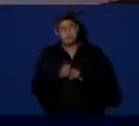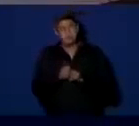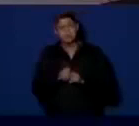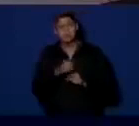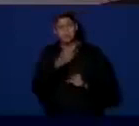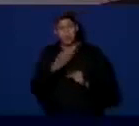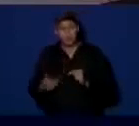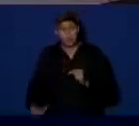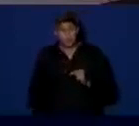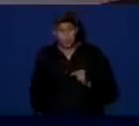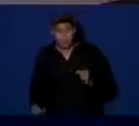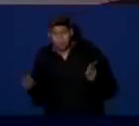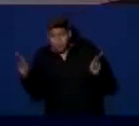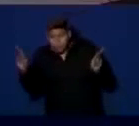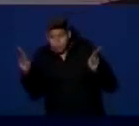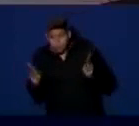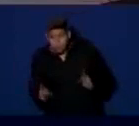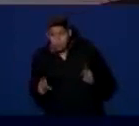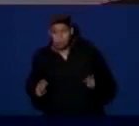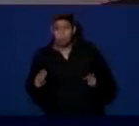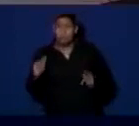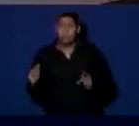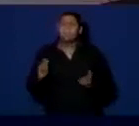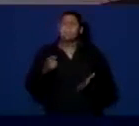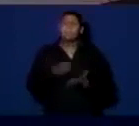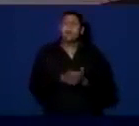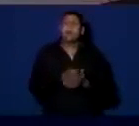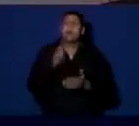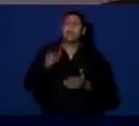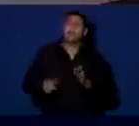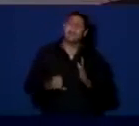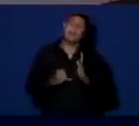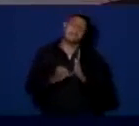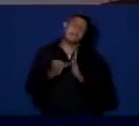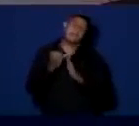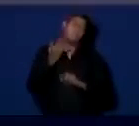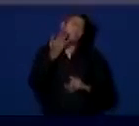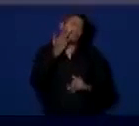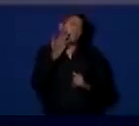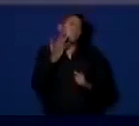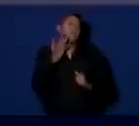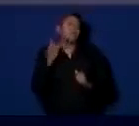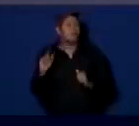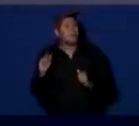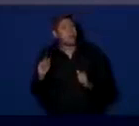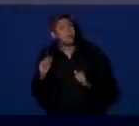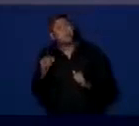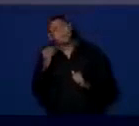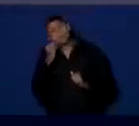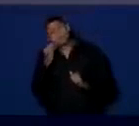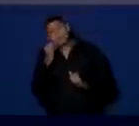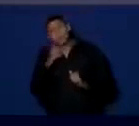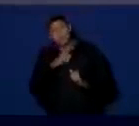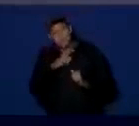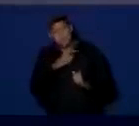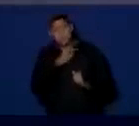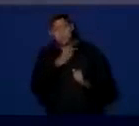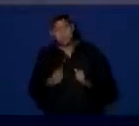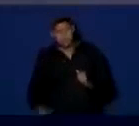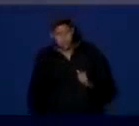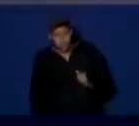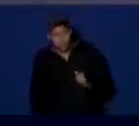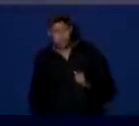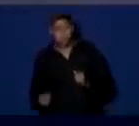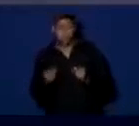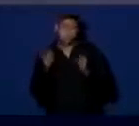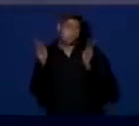Em governos populistas, né, o que paga a conta é a inflação, né? Então, não estou dizendo que eu acho provável termos um governo populista, não